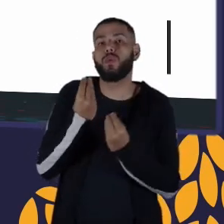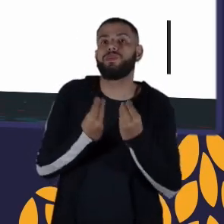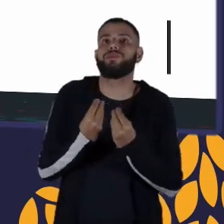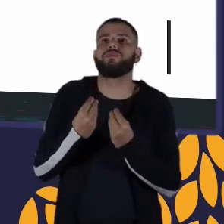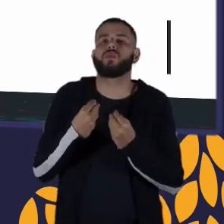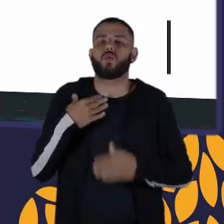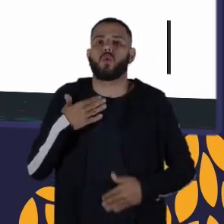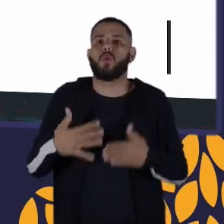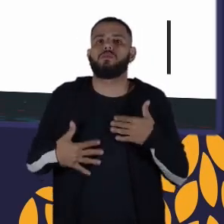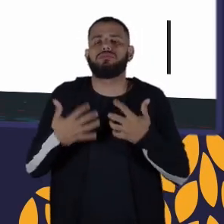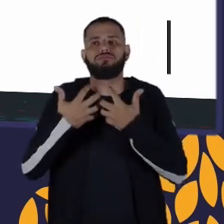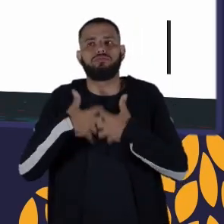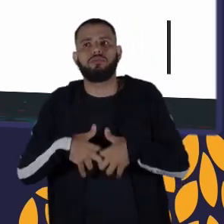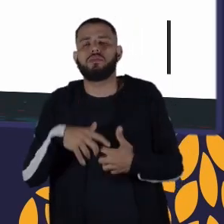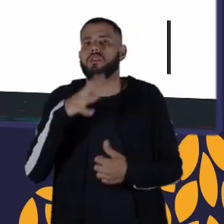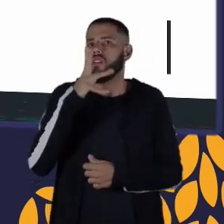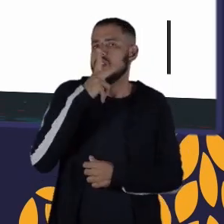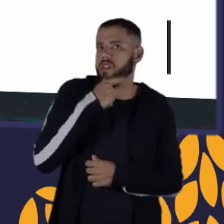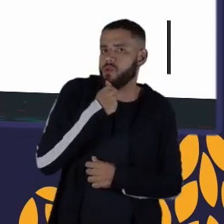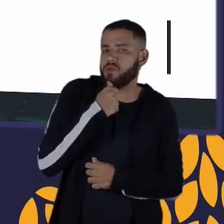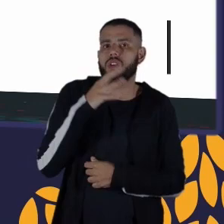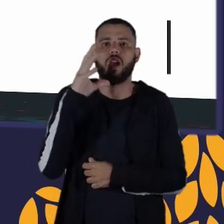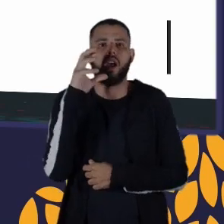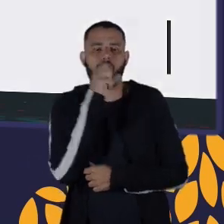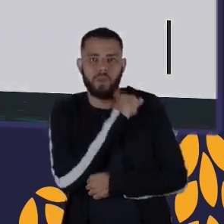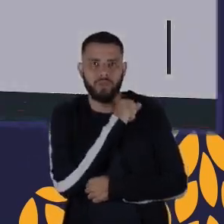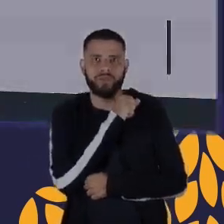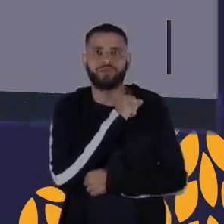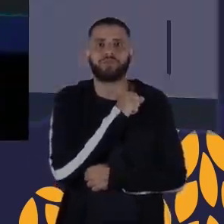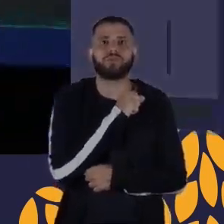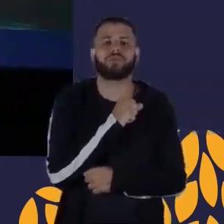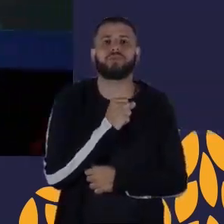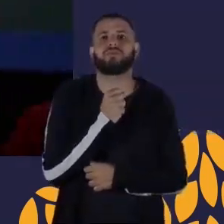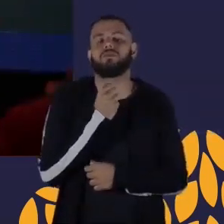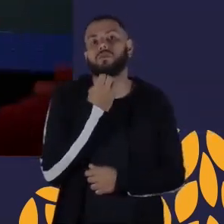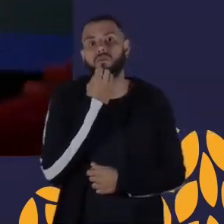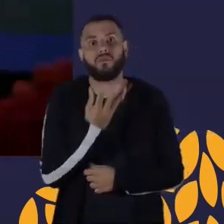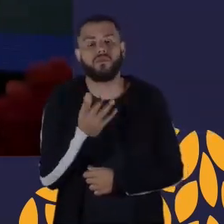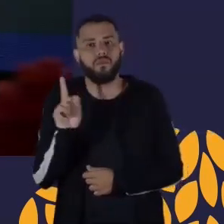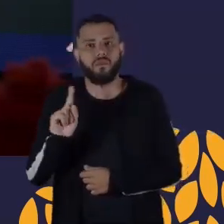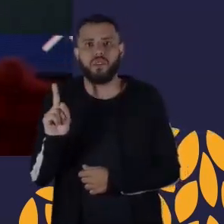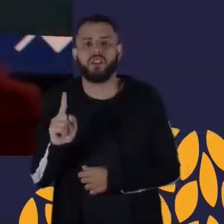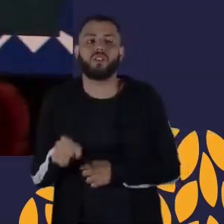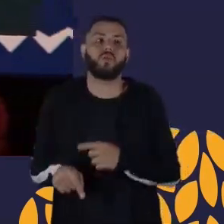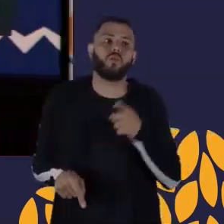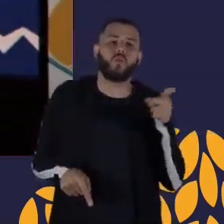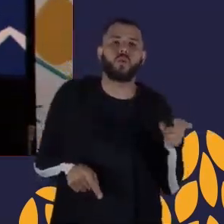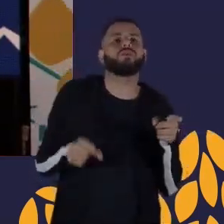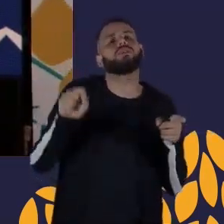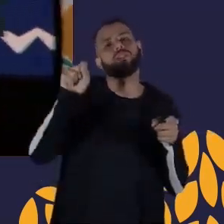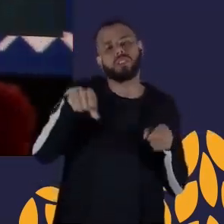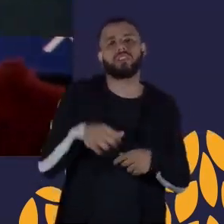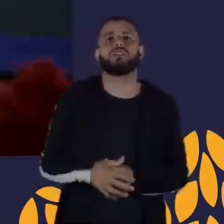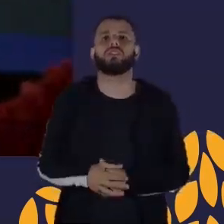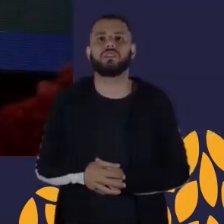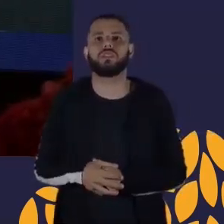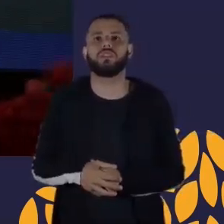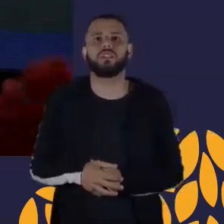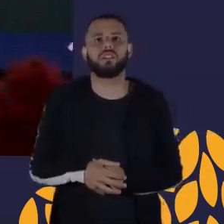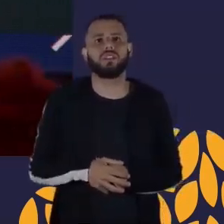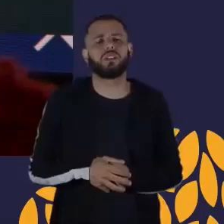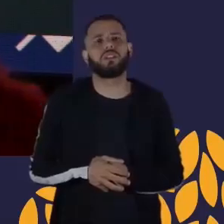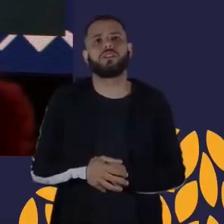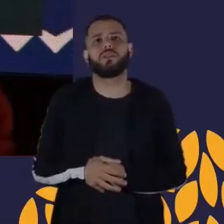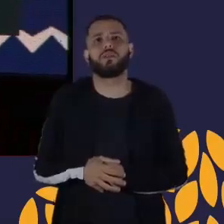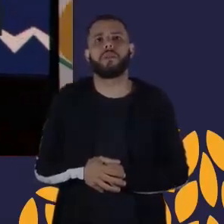lento, é rápido, alguns deles não têm efeito, outros sim. Então, não é assim, não é qualquer